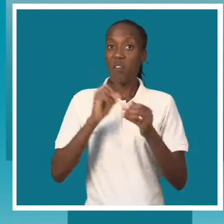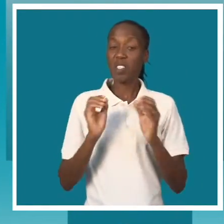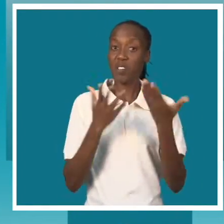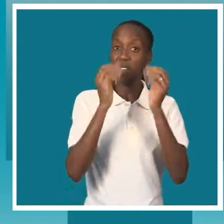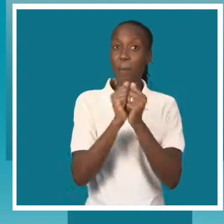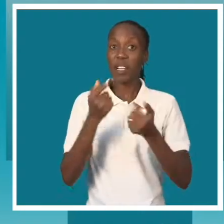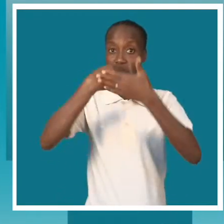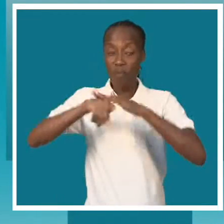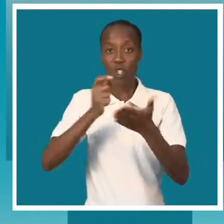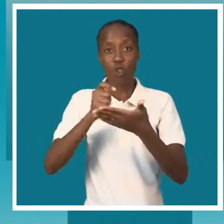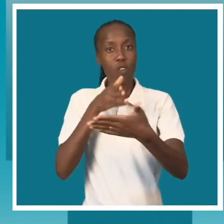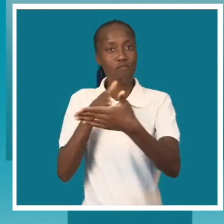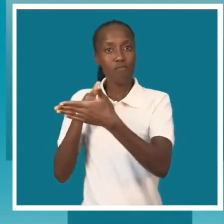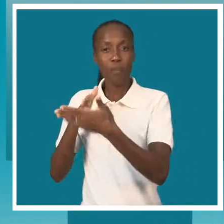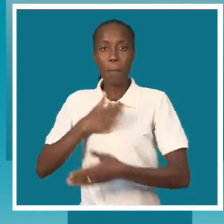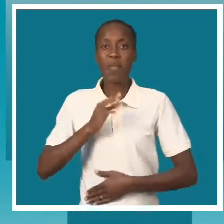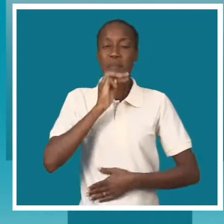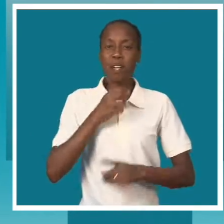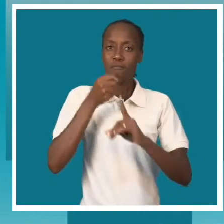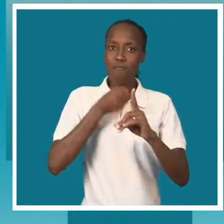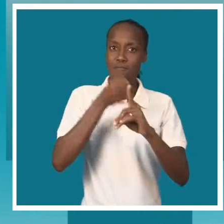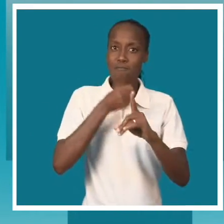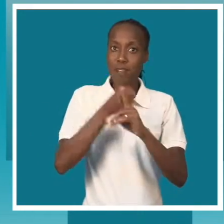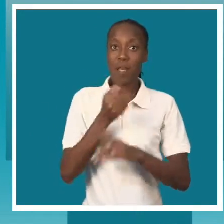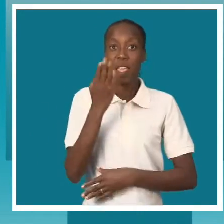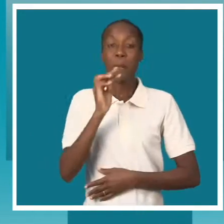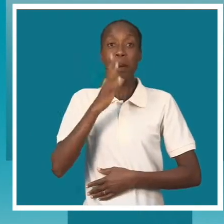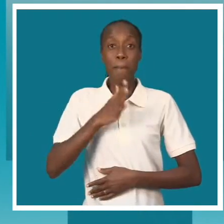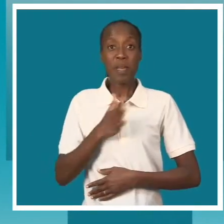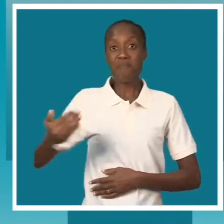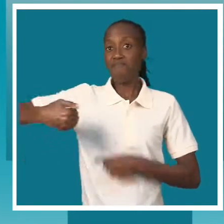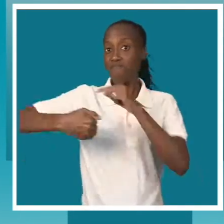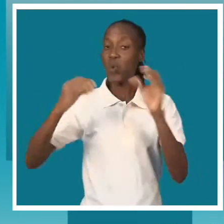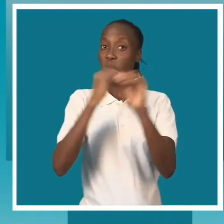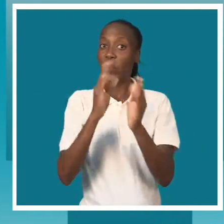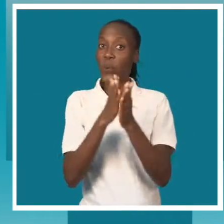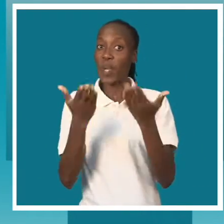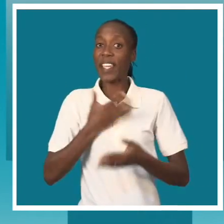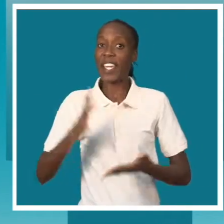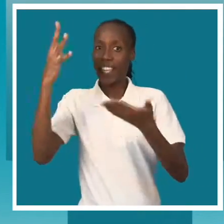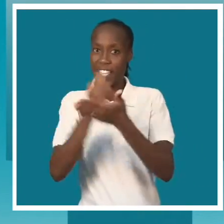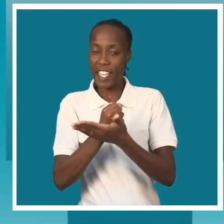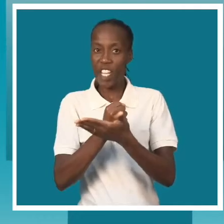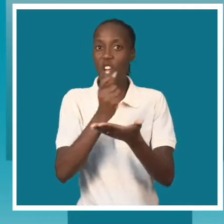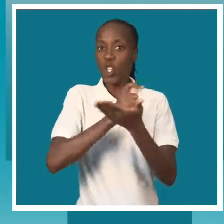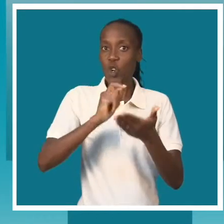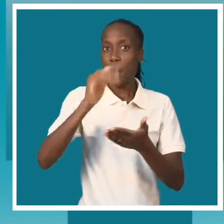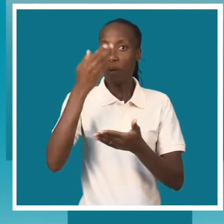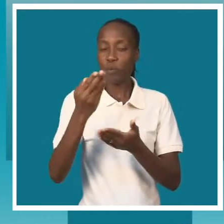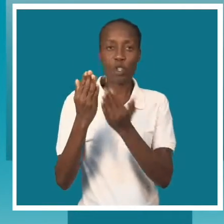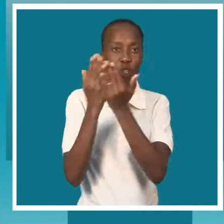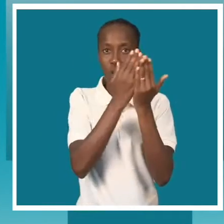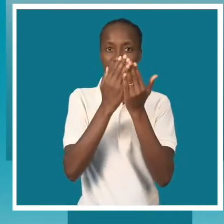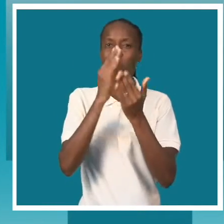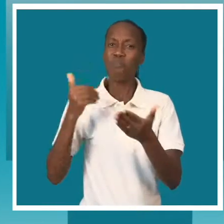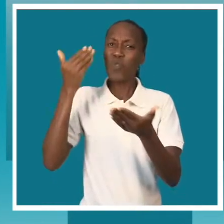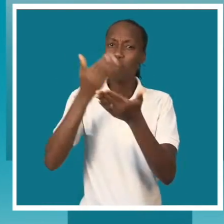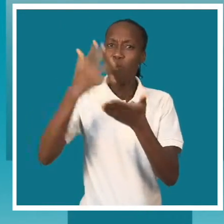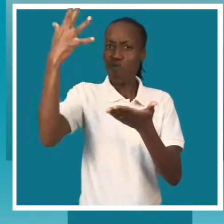para as escolas mas a minha mãe batalhou uma mãe solteira a fim de encontrar uma escola para que eu pudesse estudar e anos mais tarde